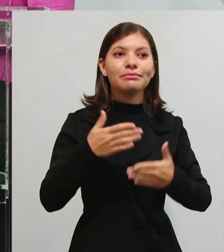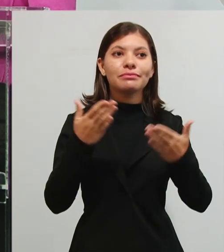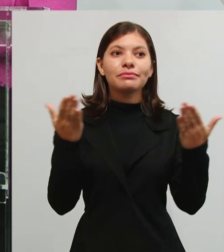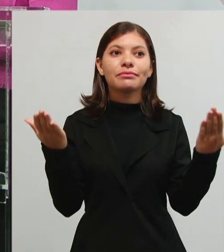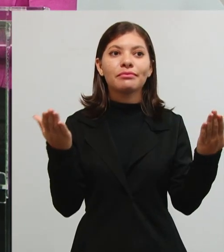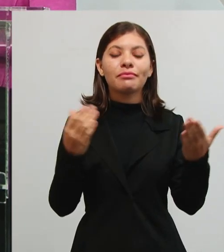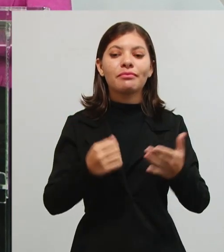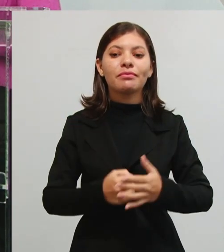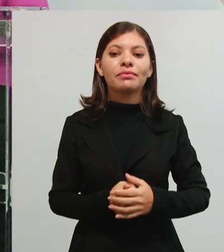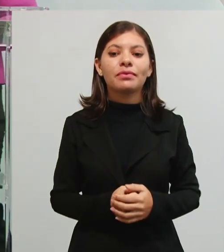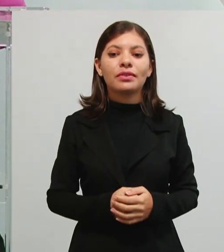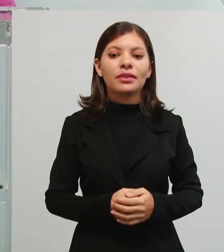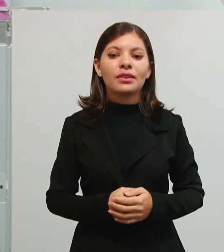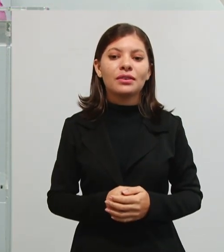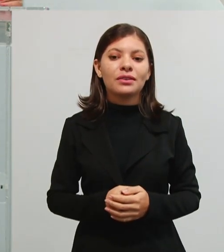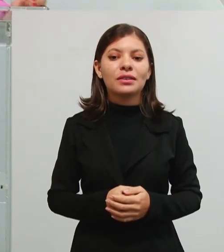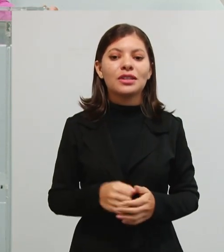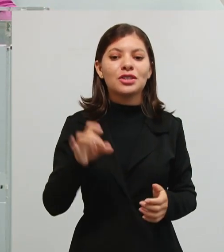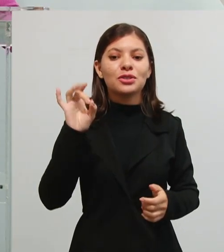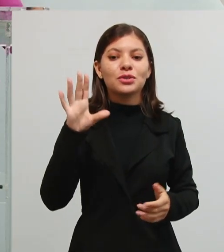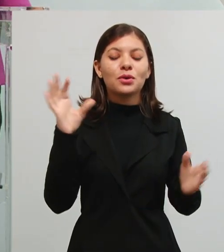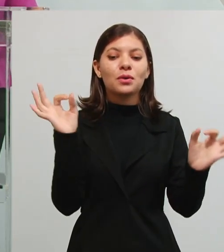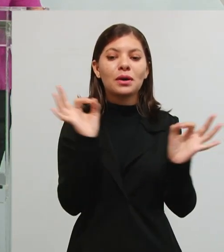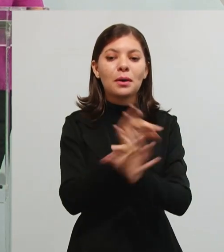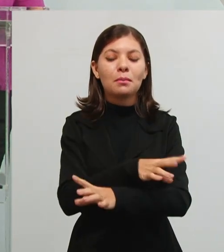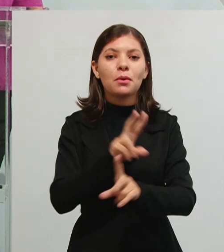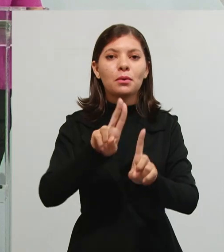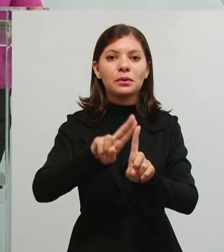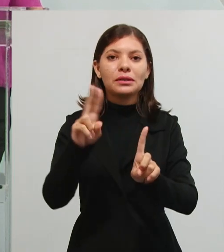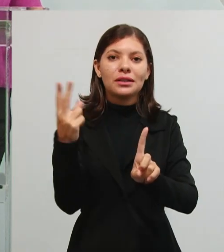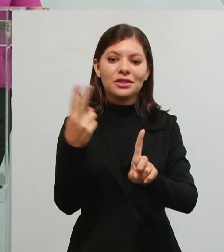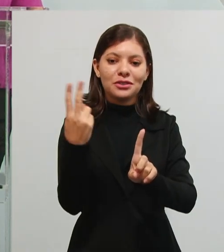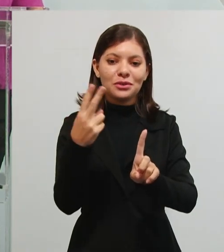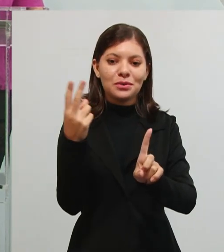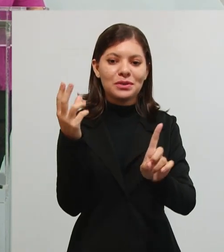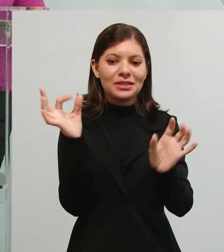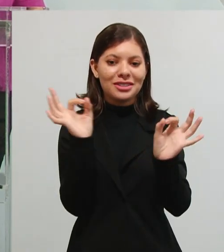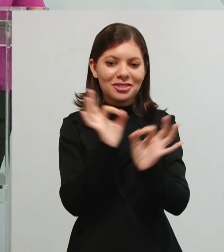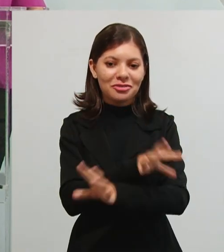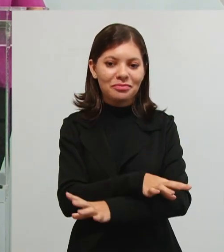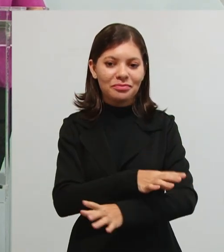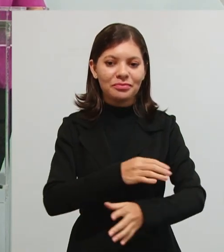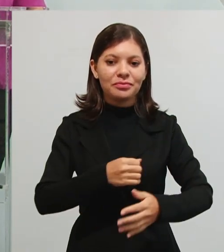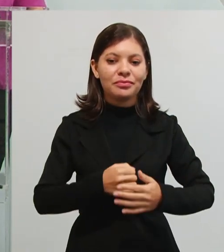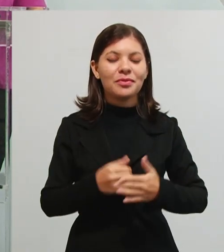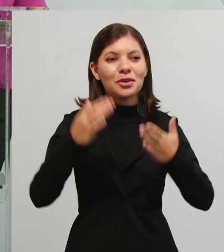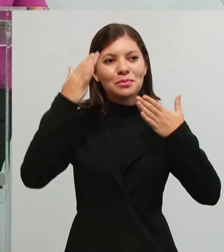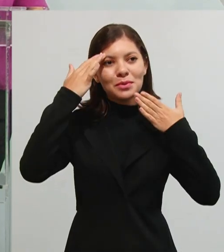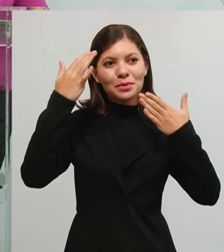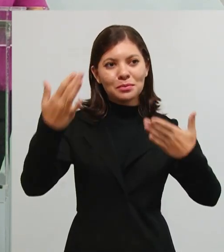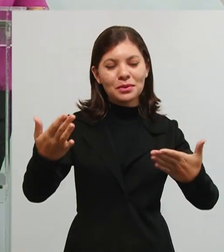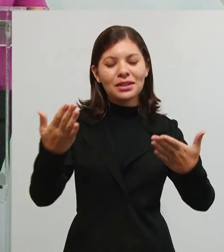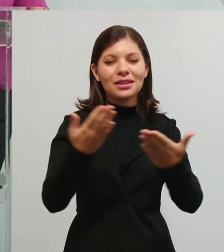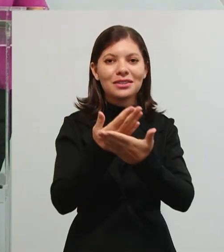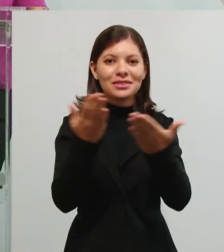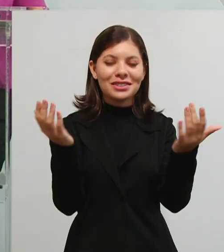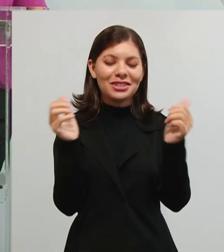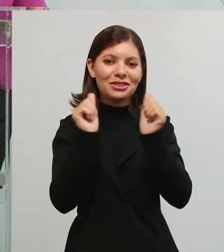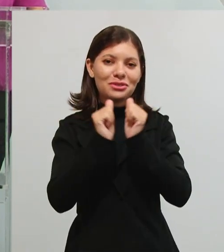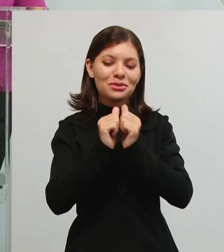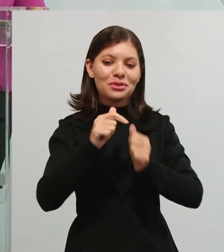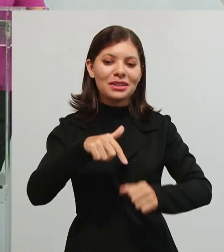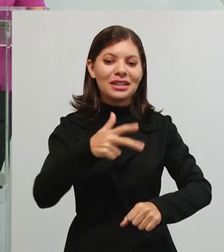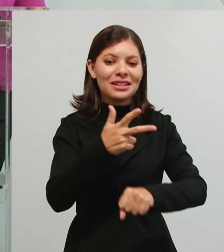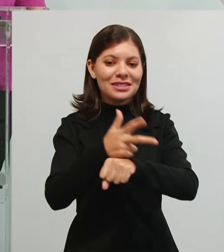Então, gente, por hoje é só. A nossa unidade 2 acaba aqui. Eu agradeço muito a sua companhia nesse